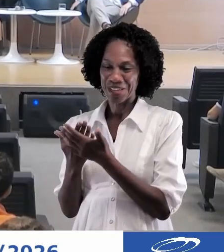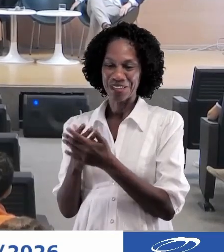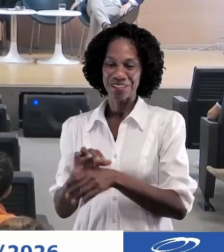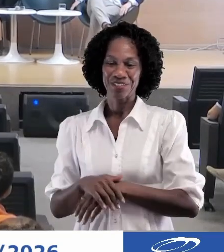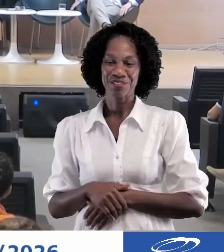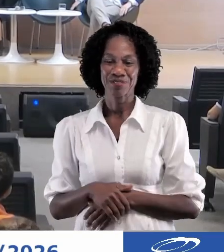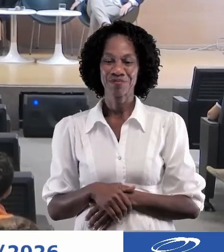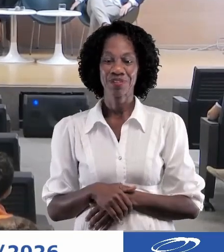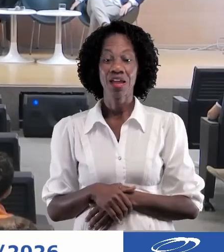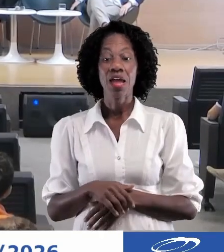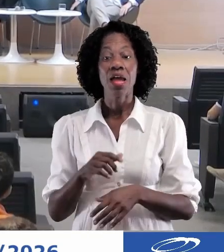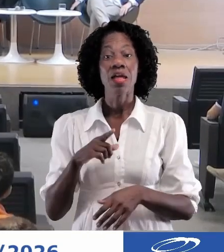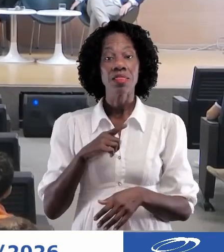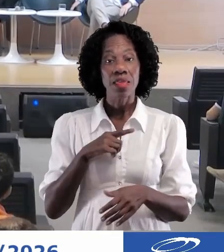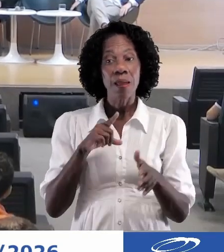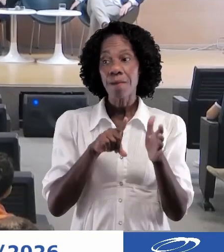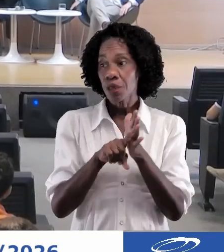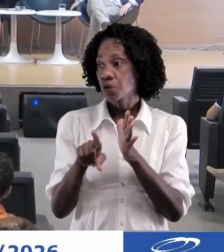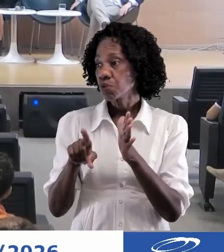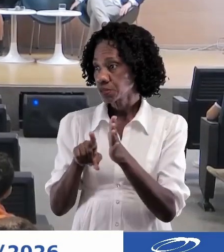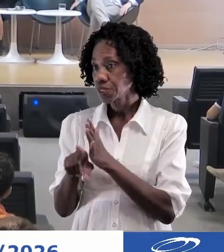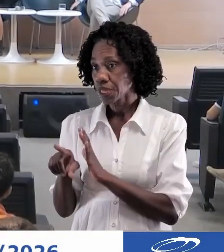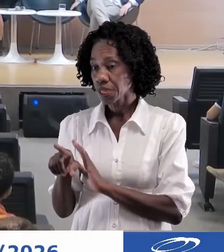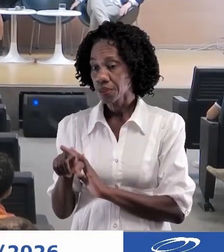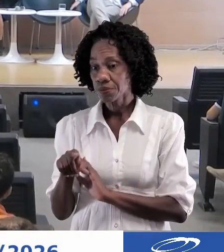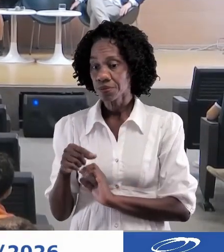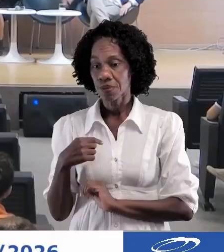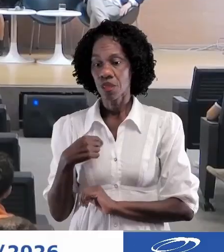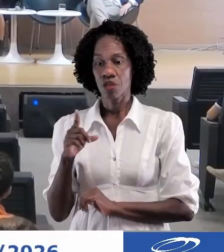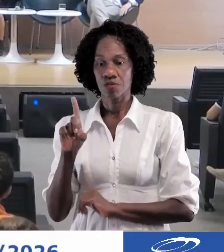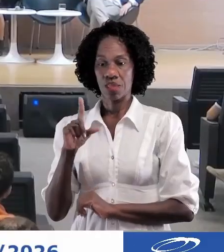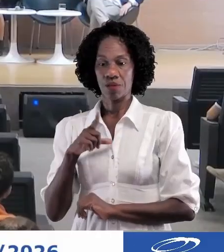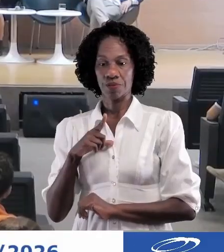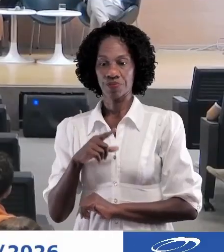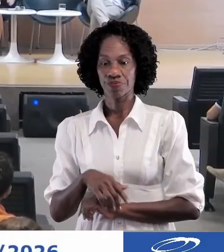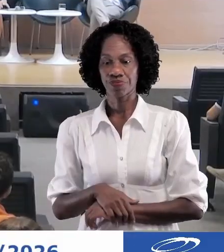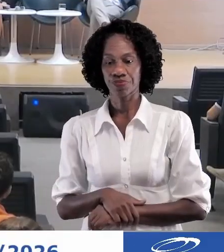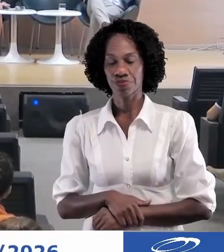Alguém tem alguma pergunta para os nossos palestrantes? Que bom. Rodrigo.